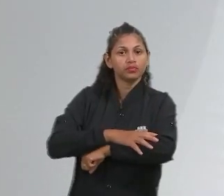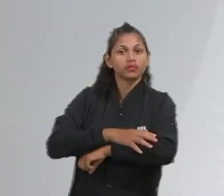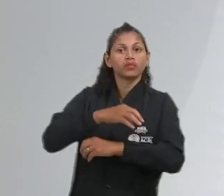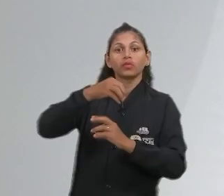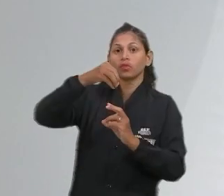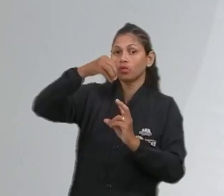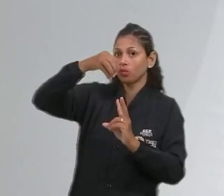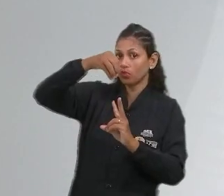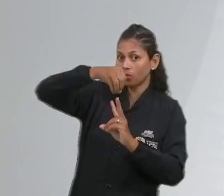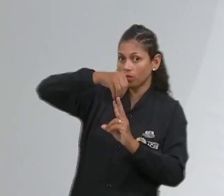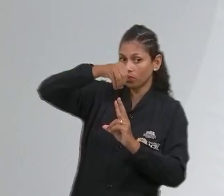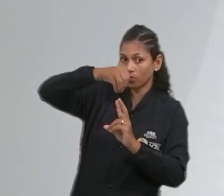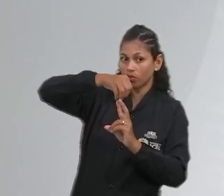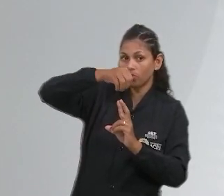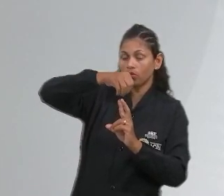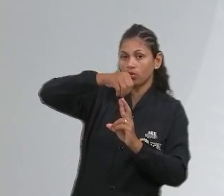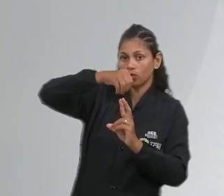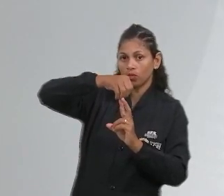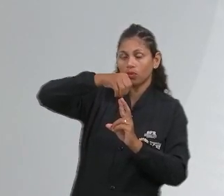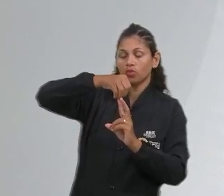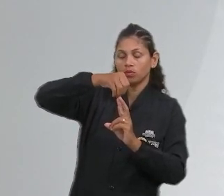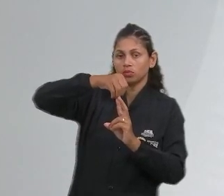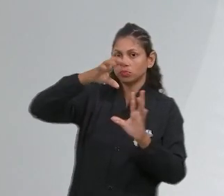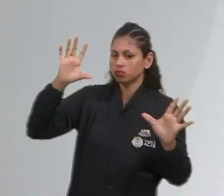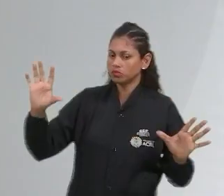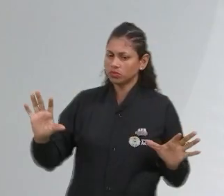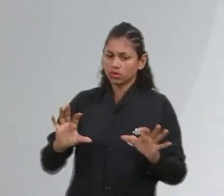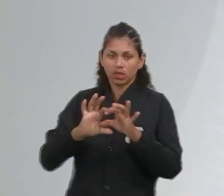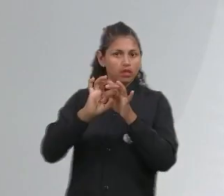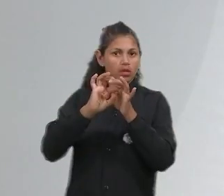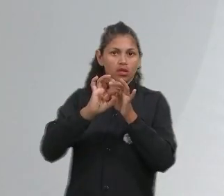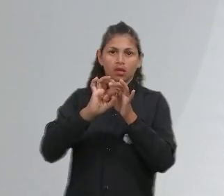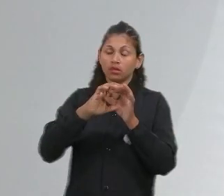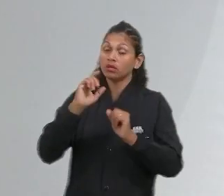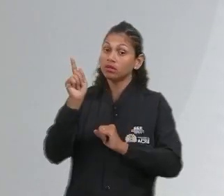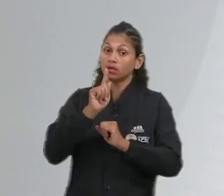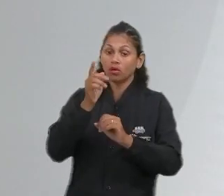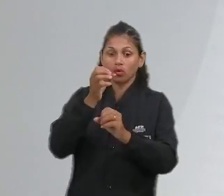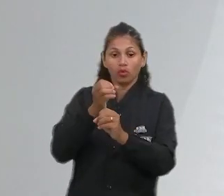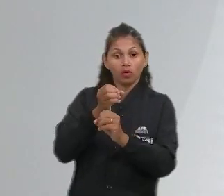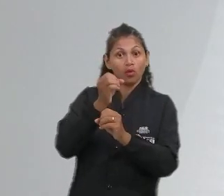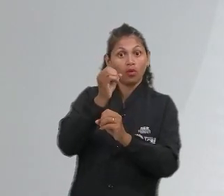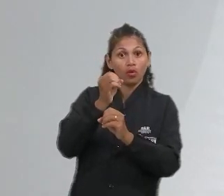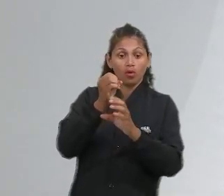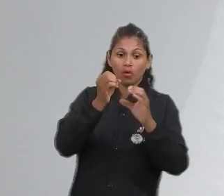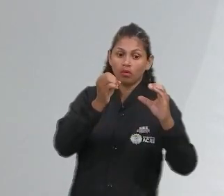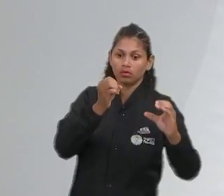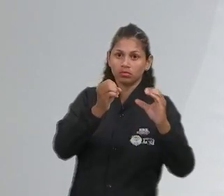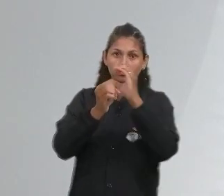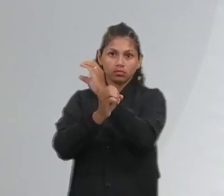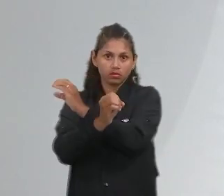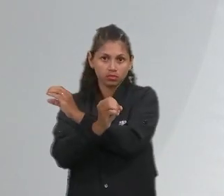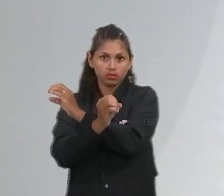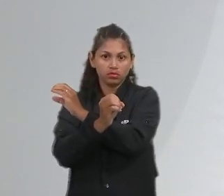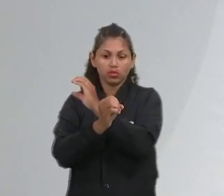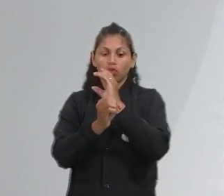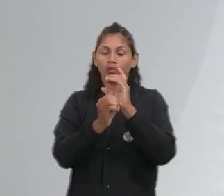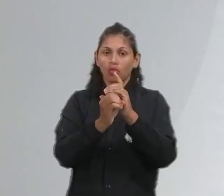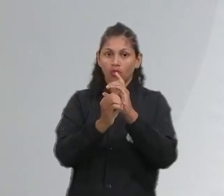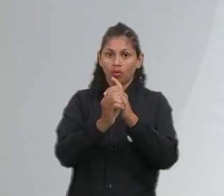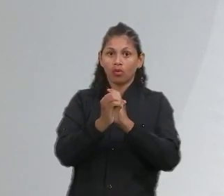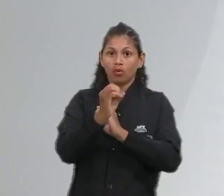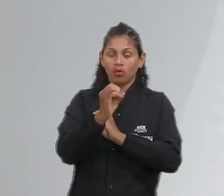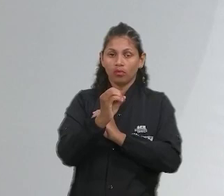ele não vai estar ligado, tá? Ele está entre a cadeia carbônica. Ele também pode estar entre